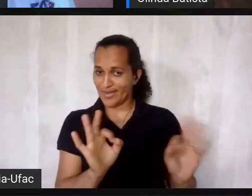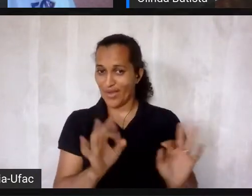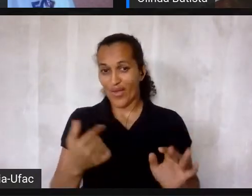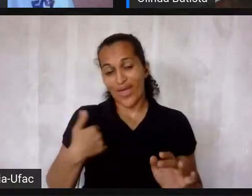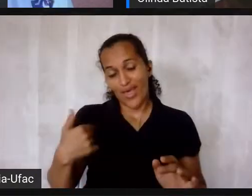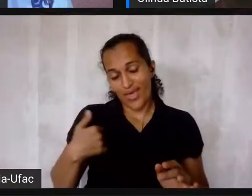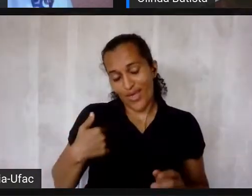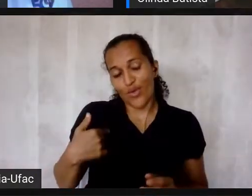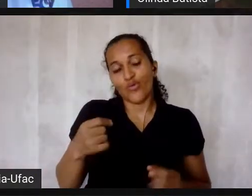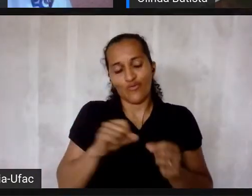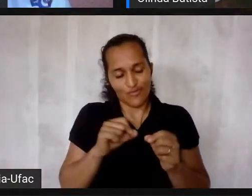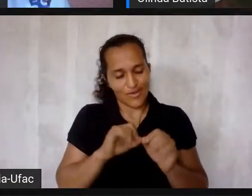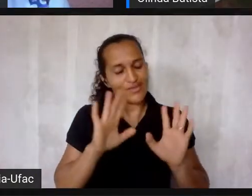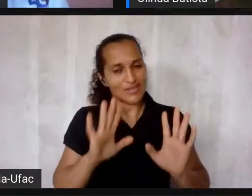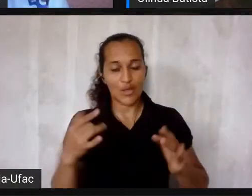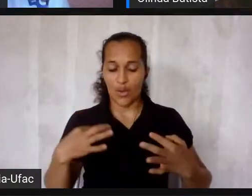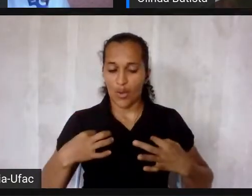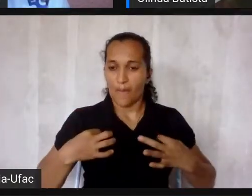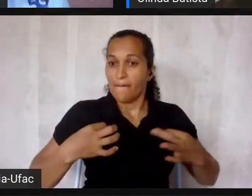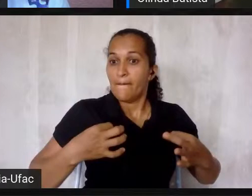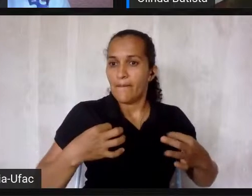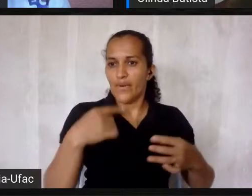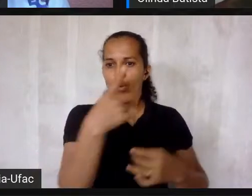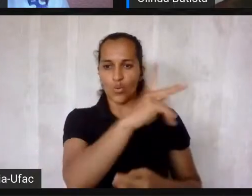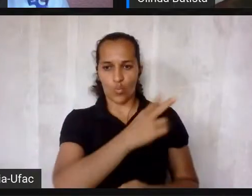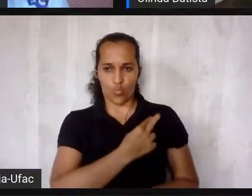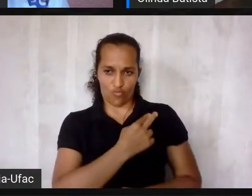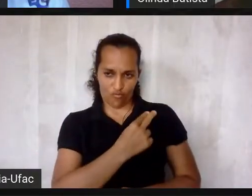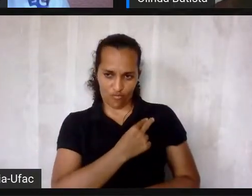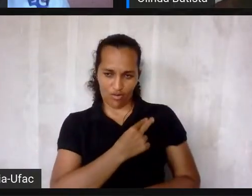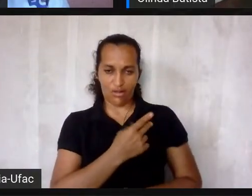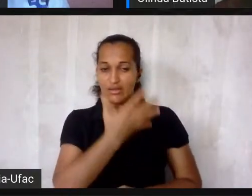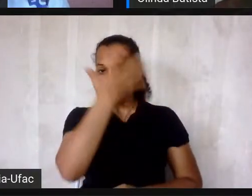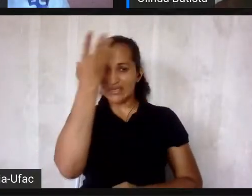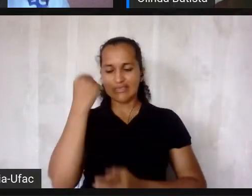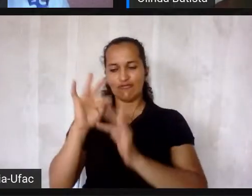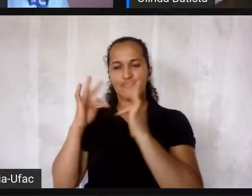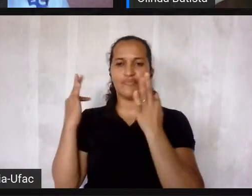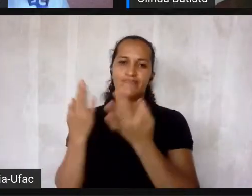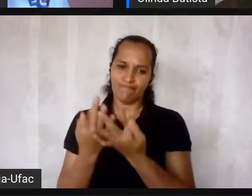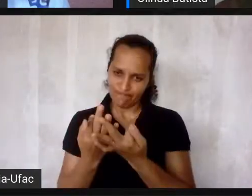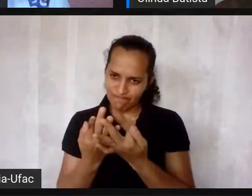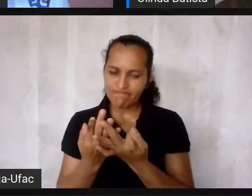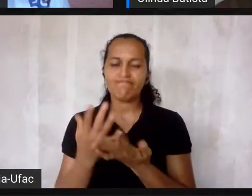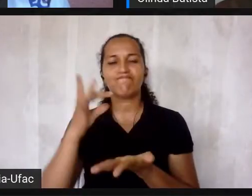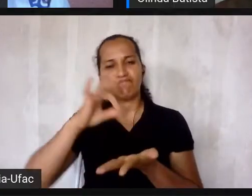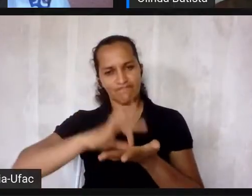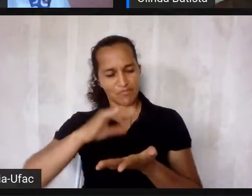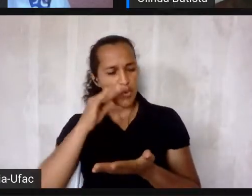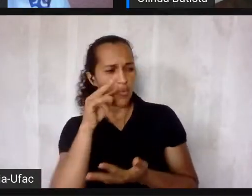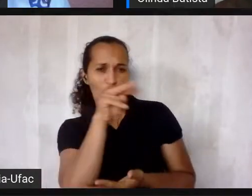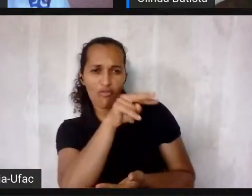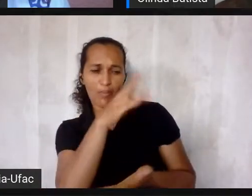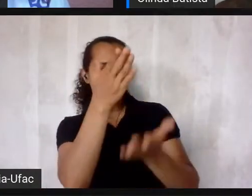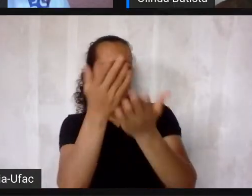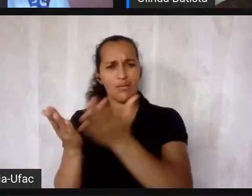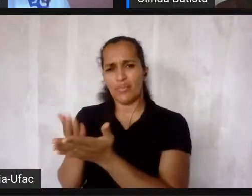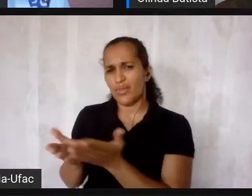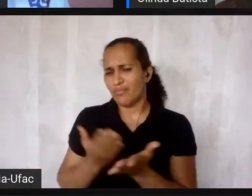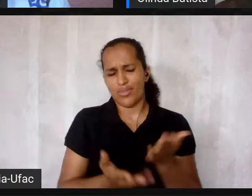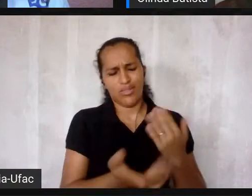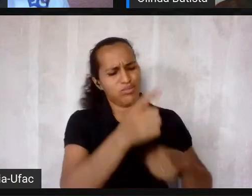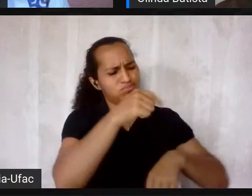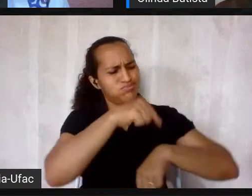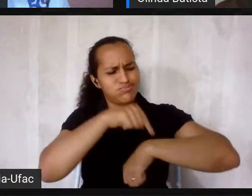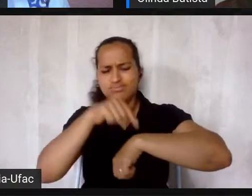dediquei demais à UFAC e esqueci um pouco a família. E quando a gente vê, a gente já perdeu muito tempo por isso,